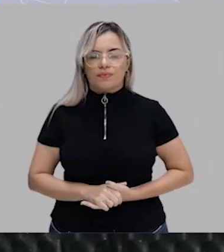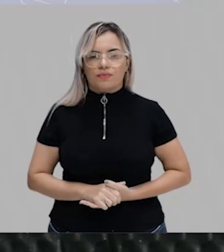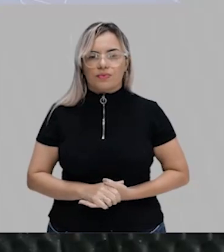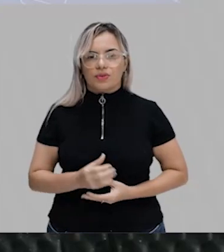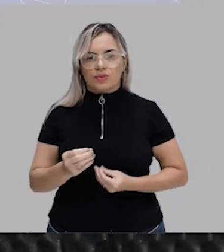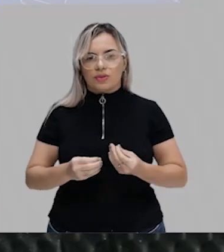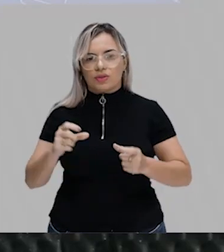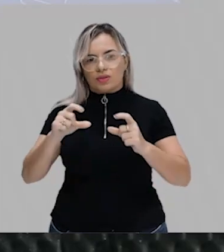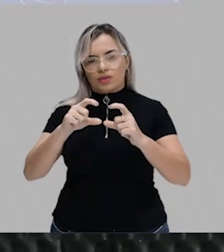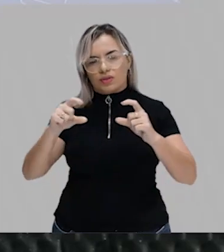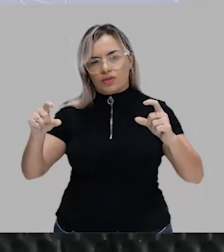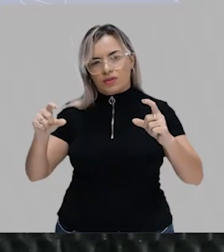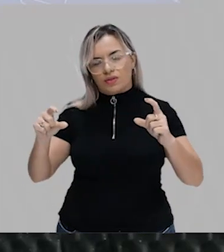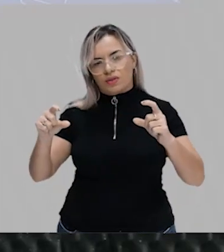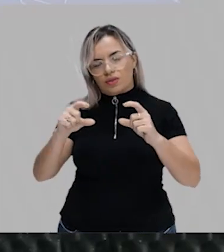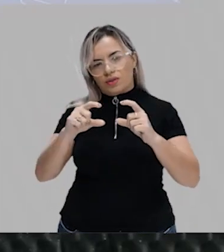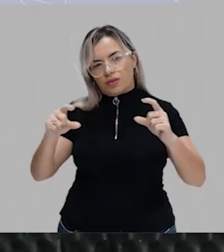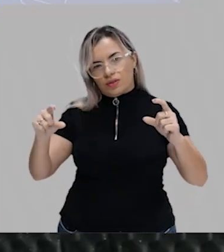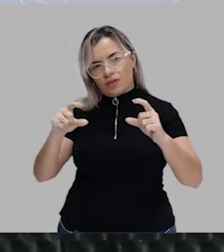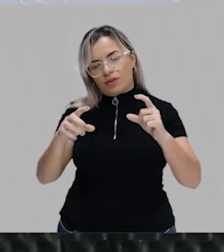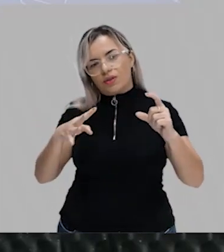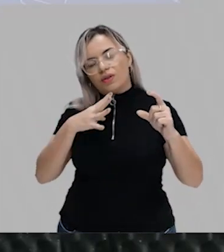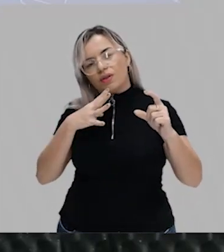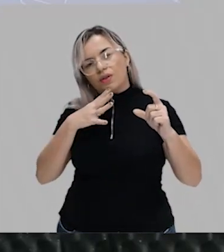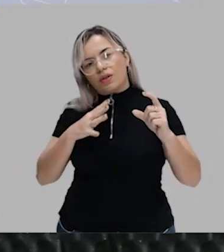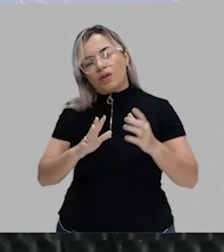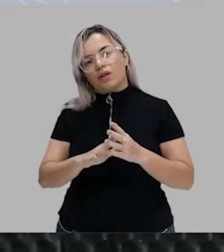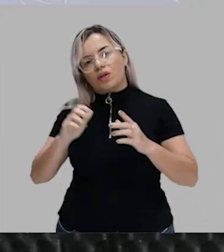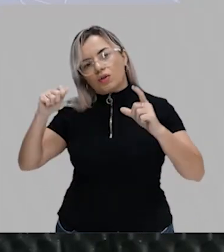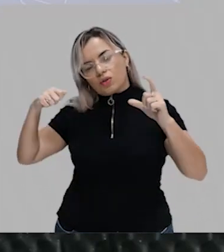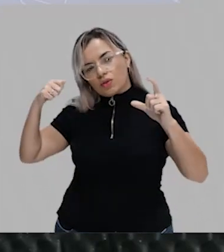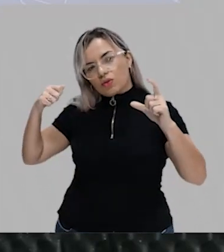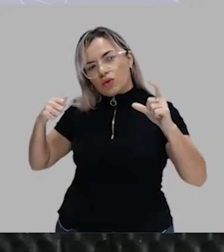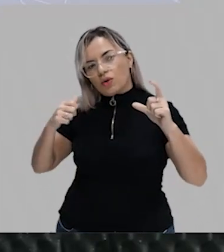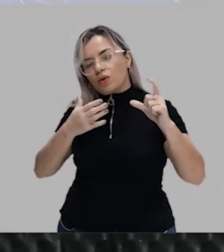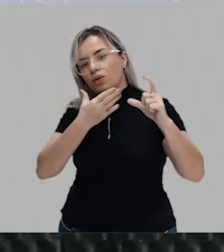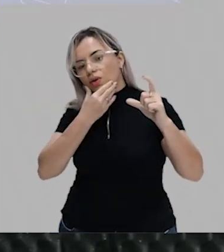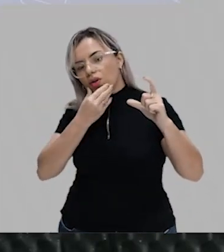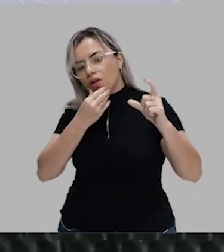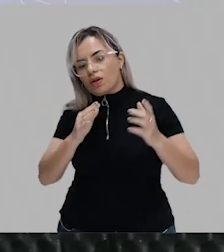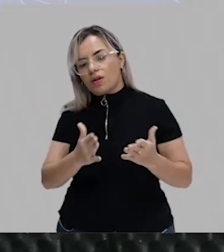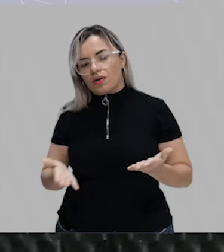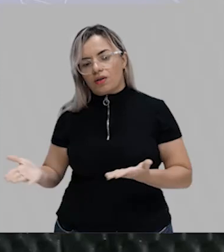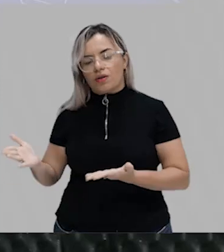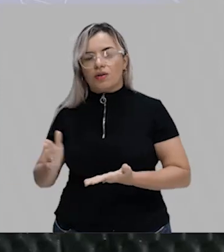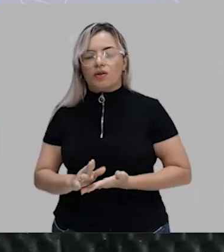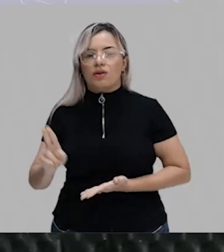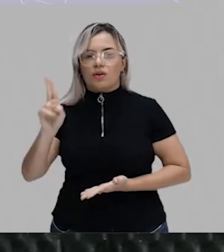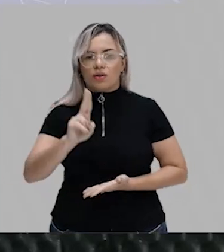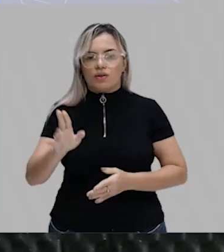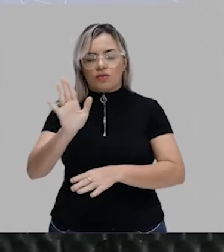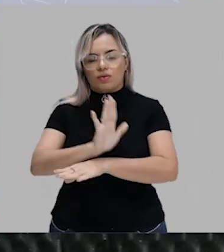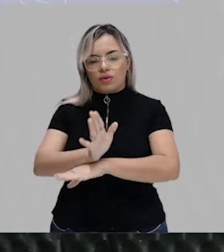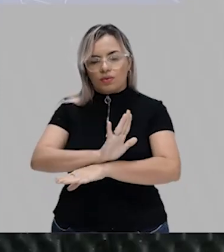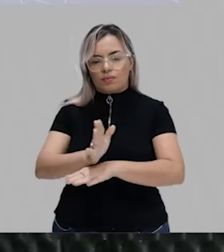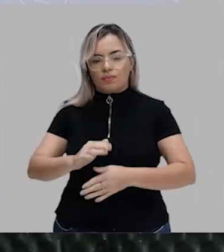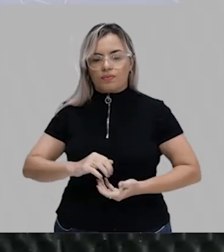ficou uma frase muito conhecida do Arnold Schwarzenegger, que eu já falei numa outra aula aqui, hasta la vista, baby, que é de um filme,